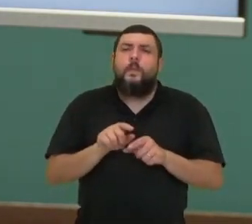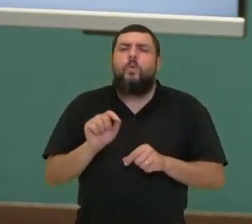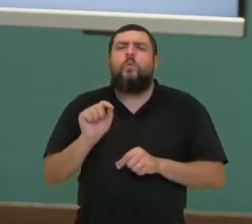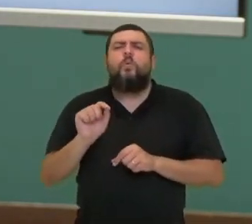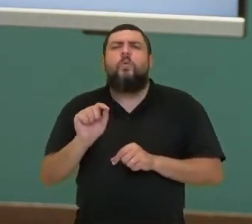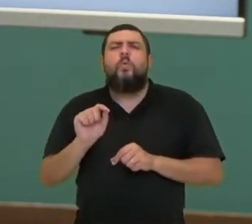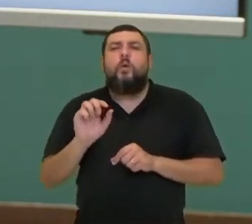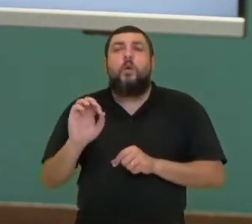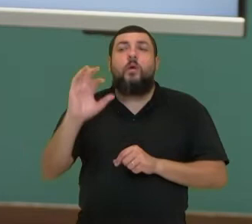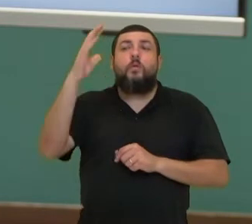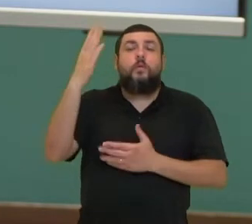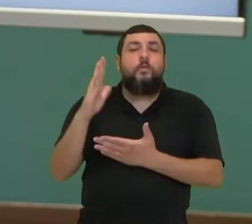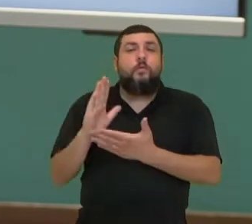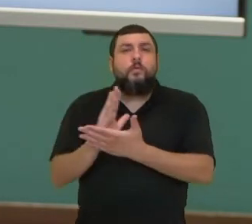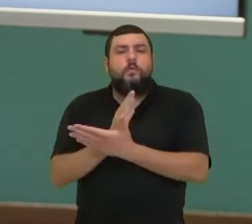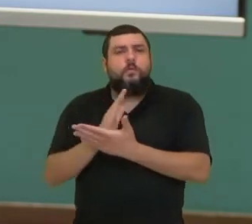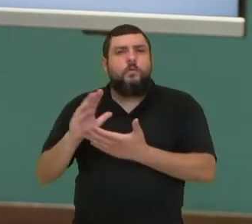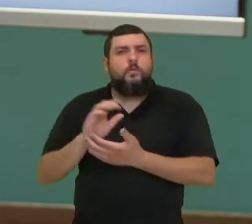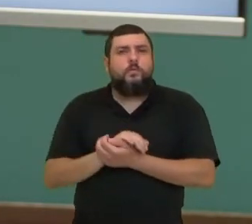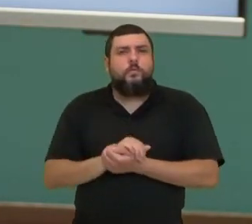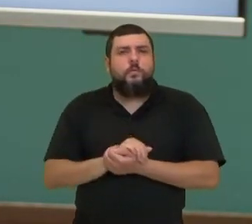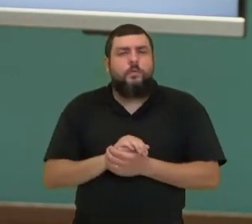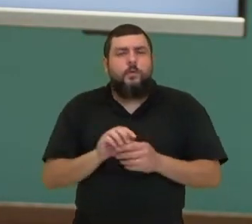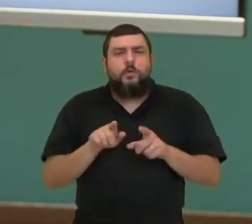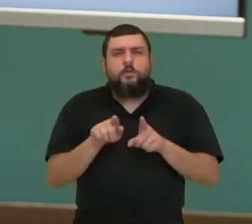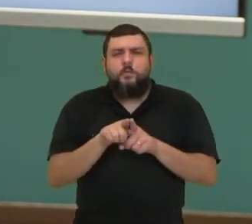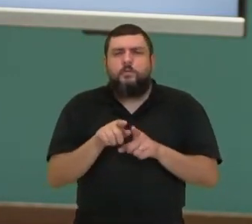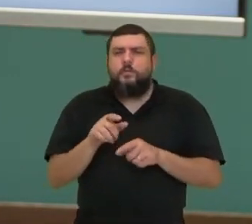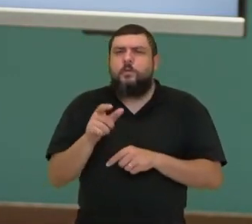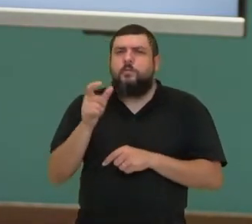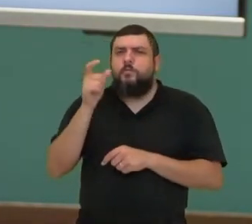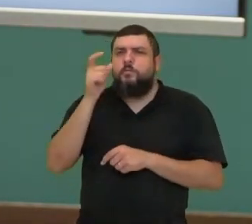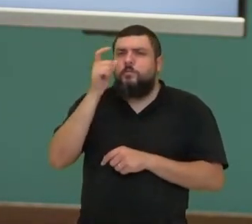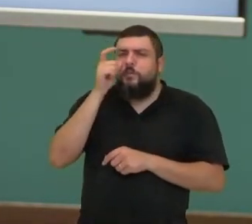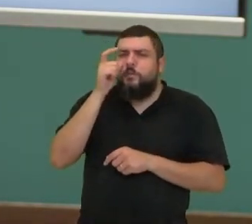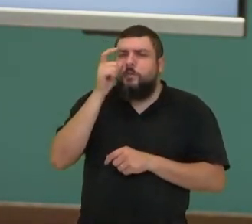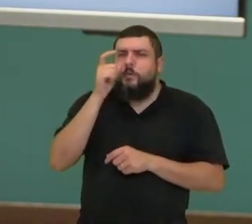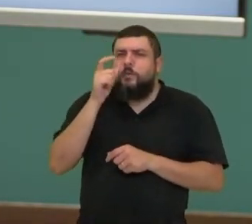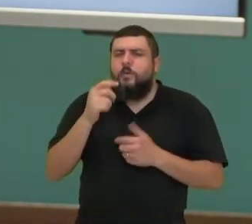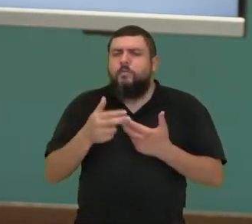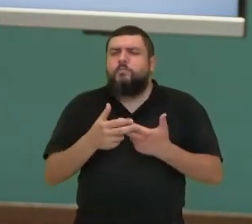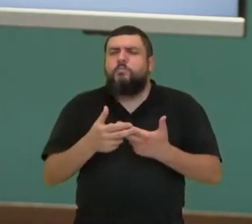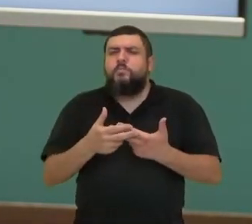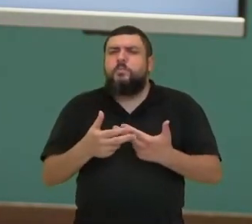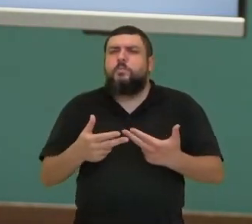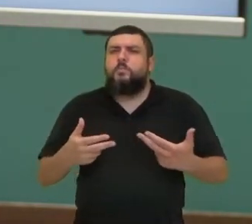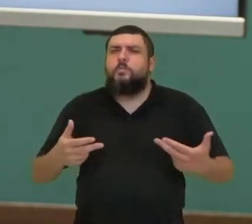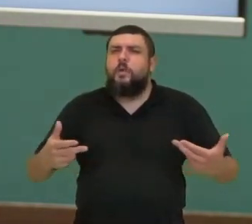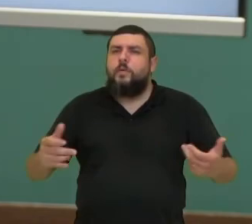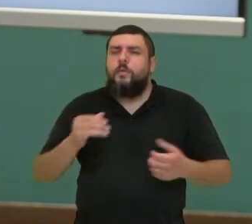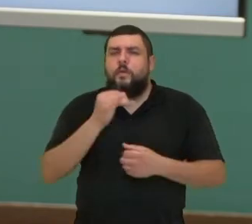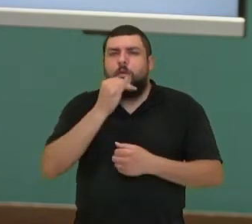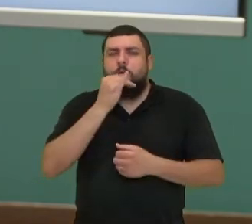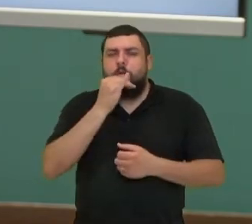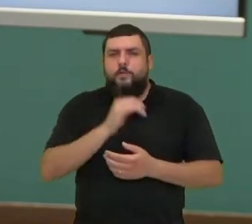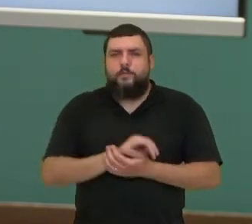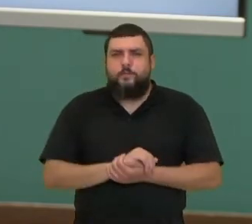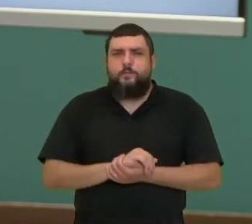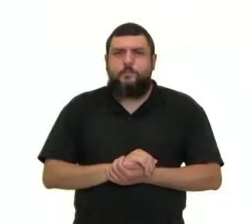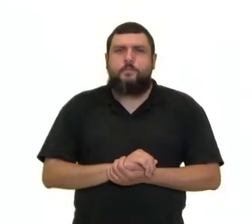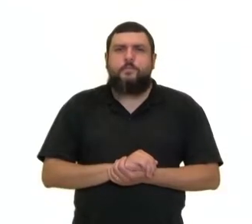e ainda vamos ver vários exemplos de eventos aleatórios. Vamos lá